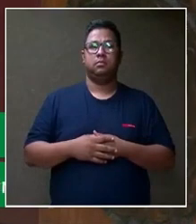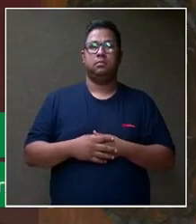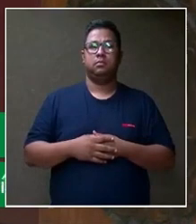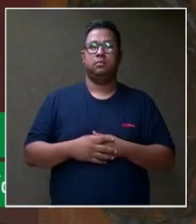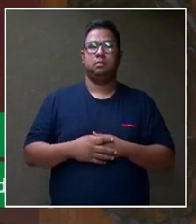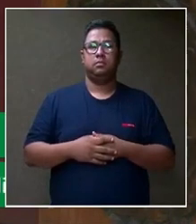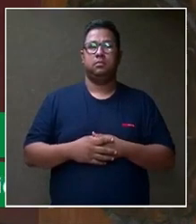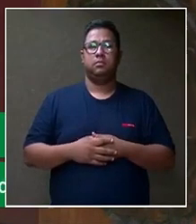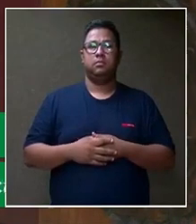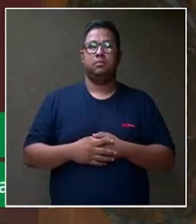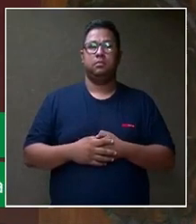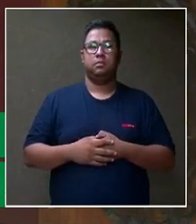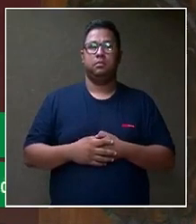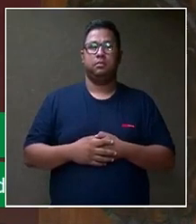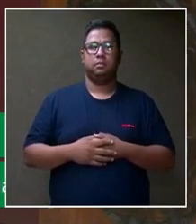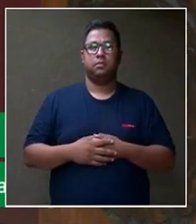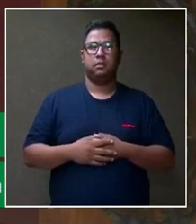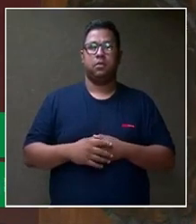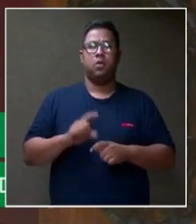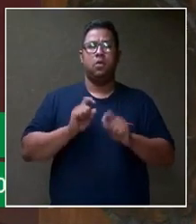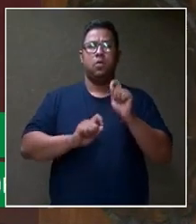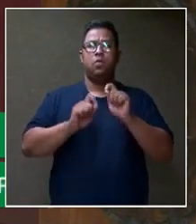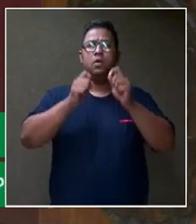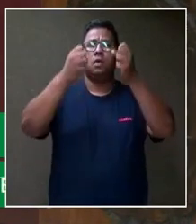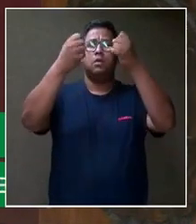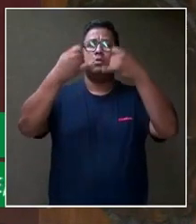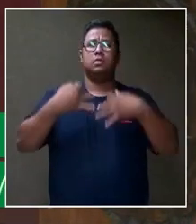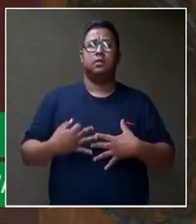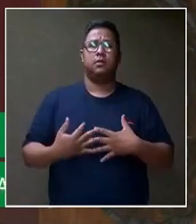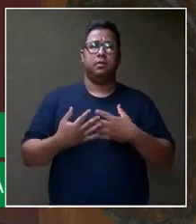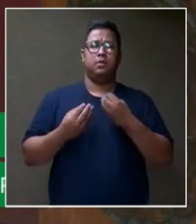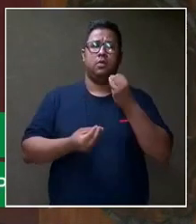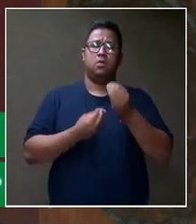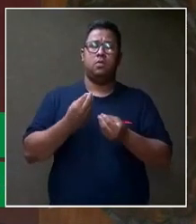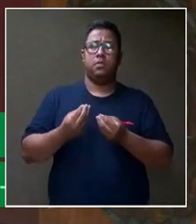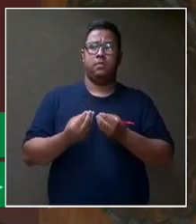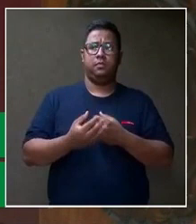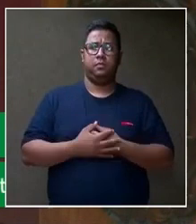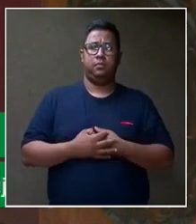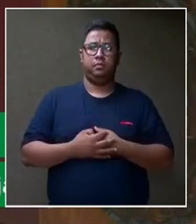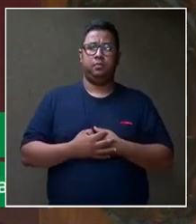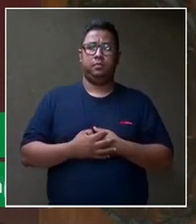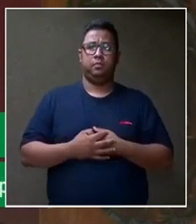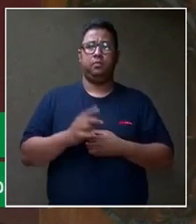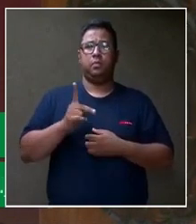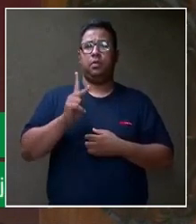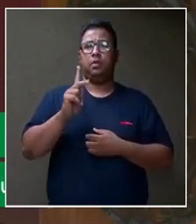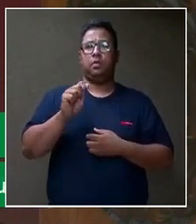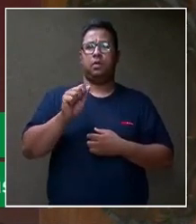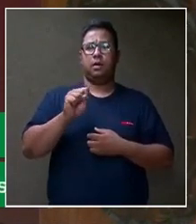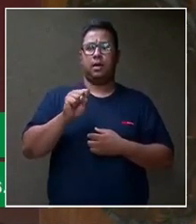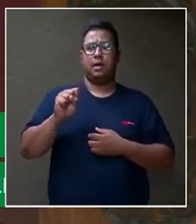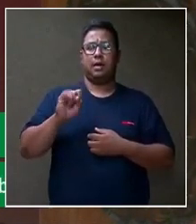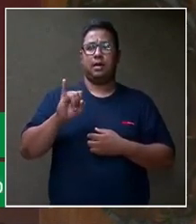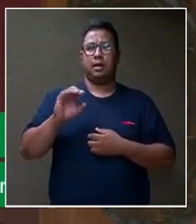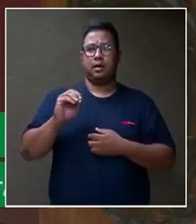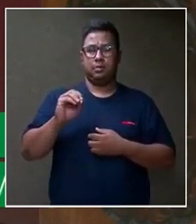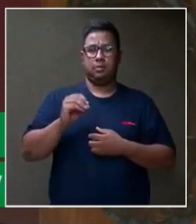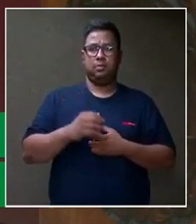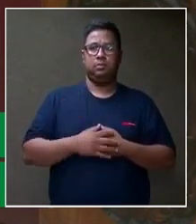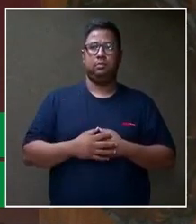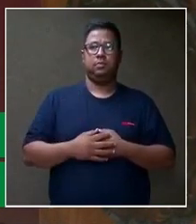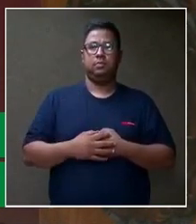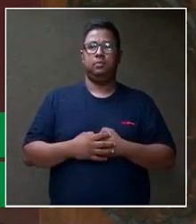Após o Cássio, o relacionamento, o que ela te dizia? Como é que era? Como era o Cássio como homem no relacionamento com ela?